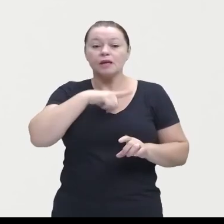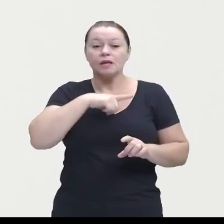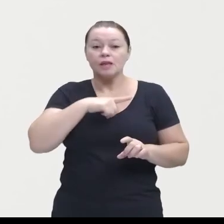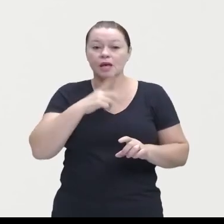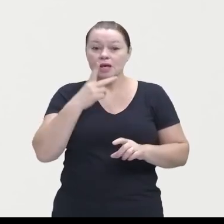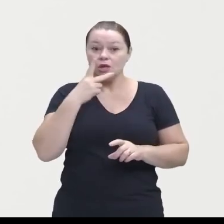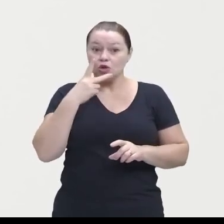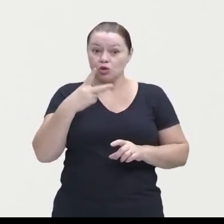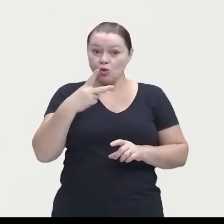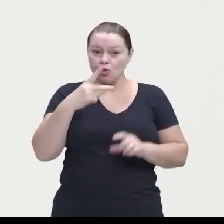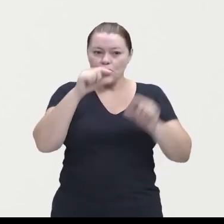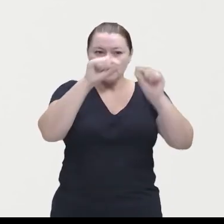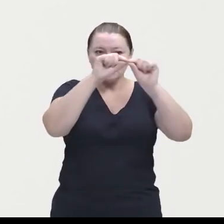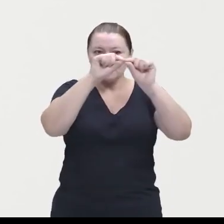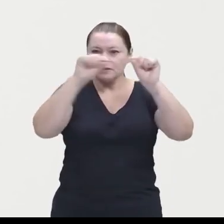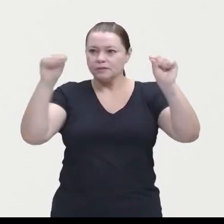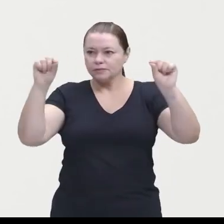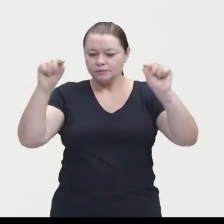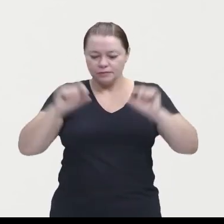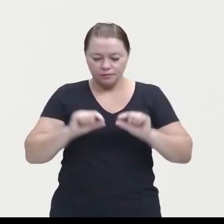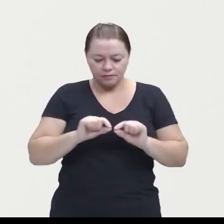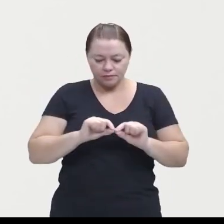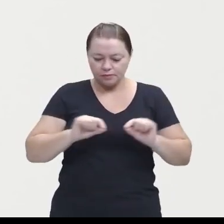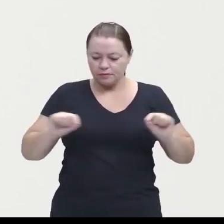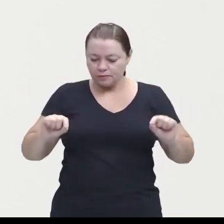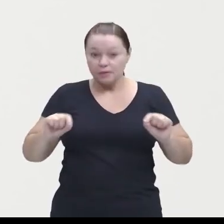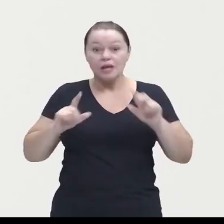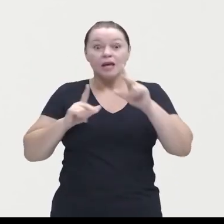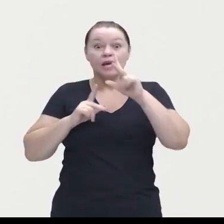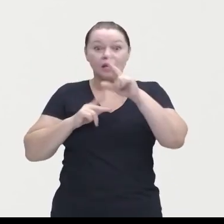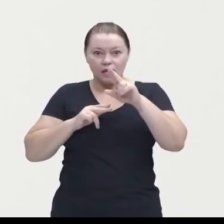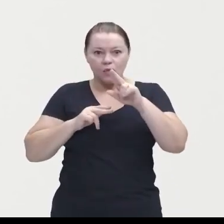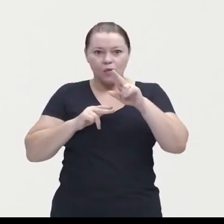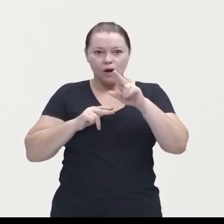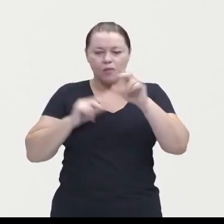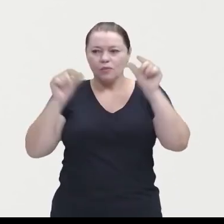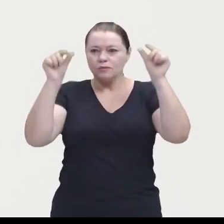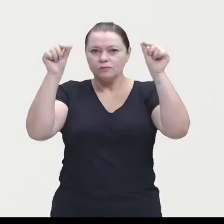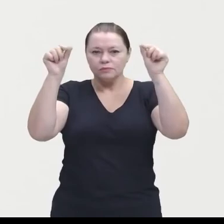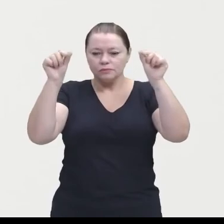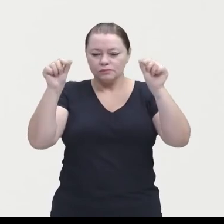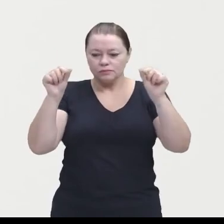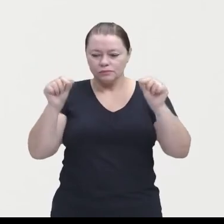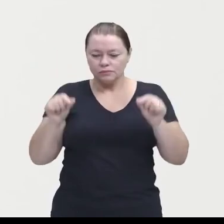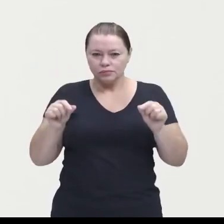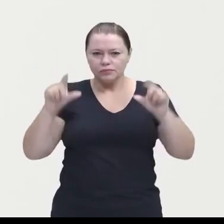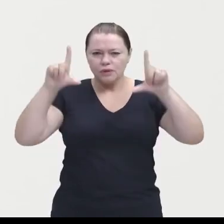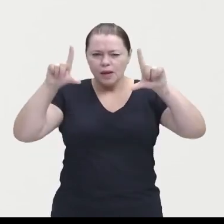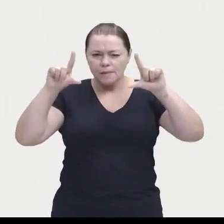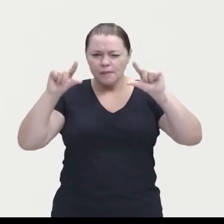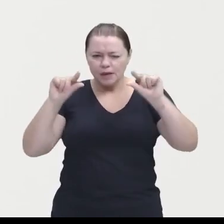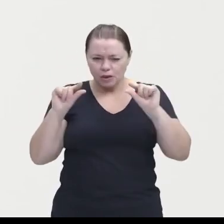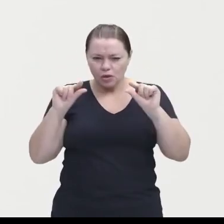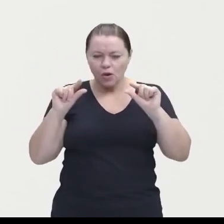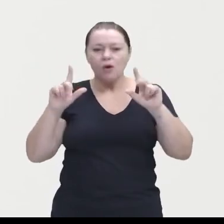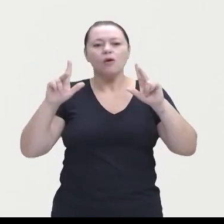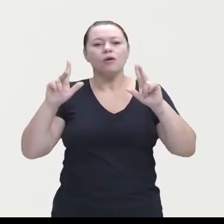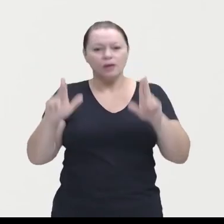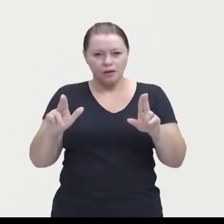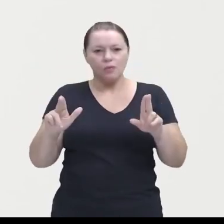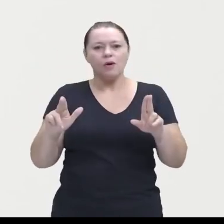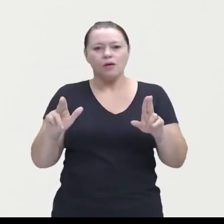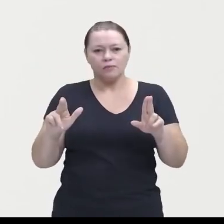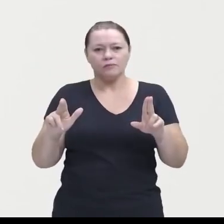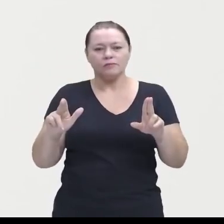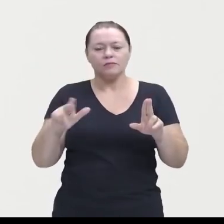de lados paralelos e de mesma medida. O retângulo é